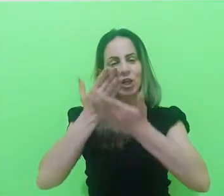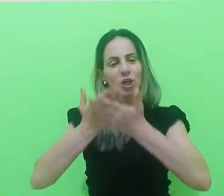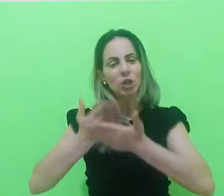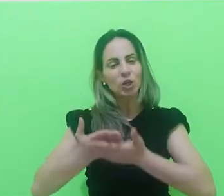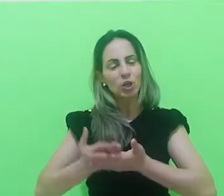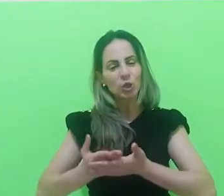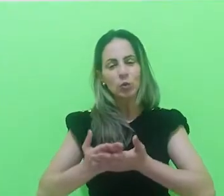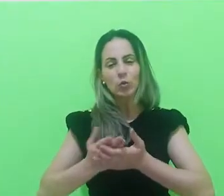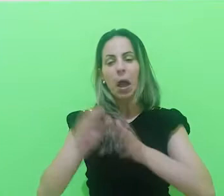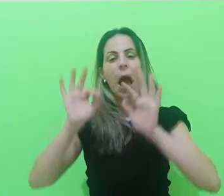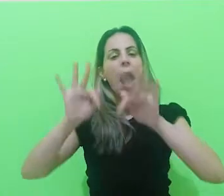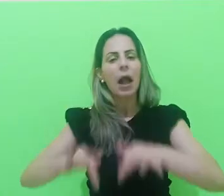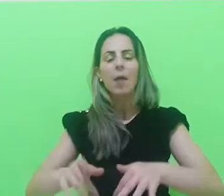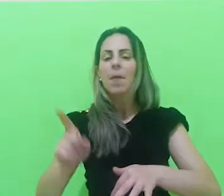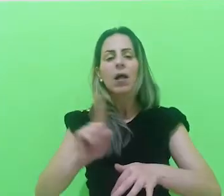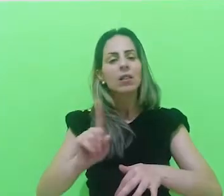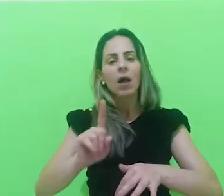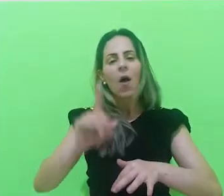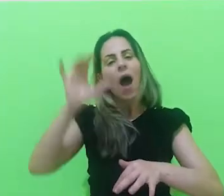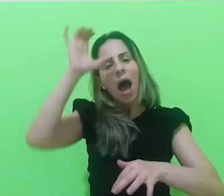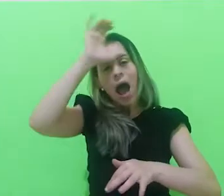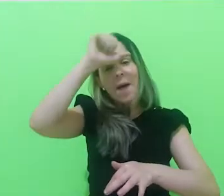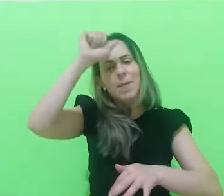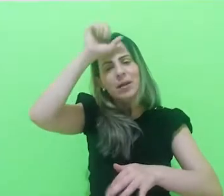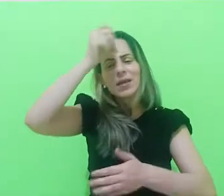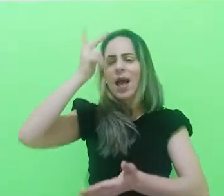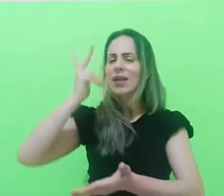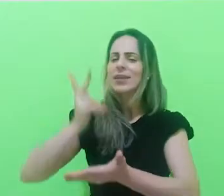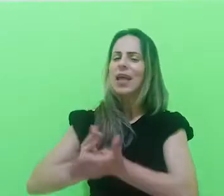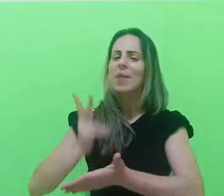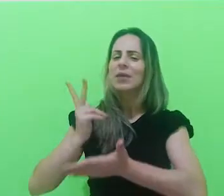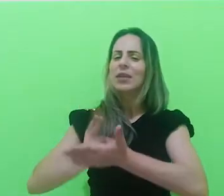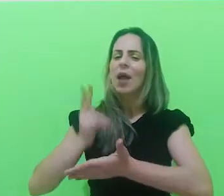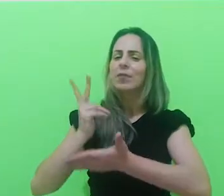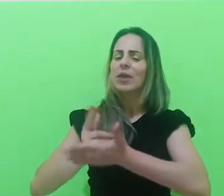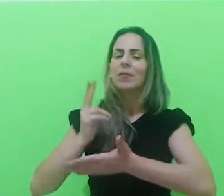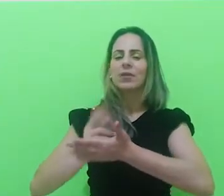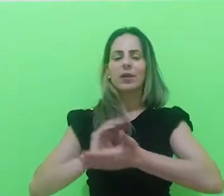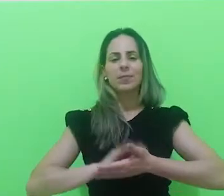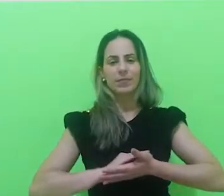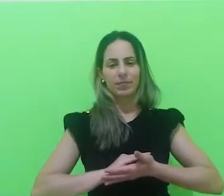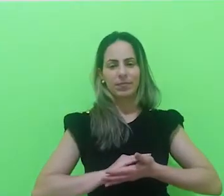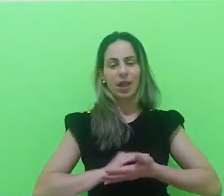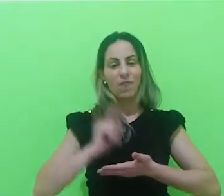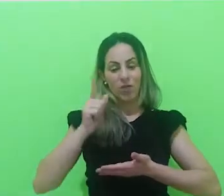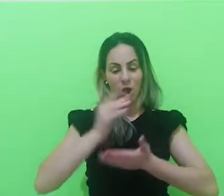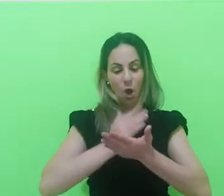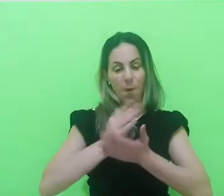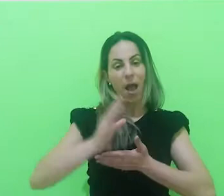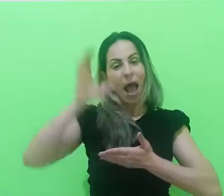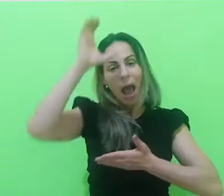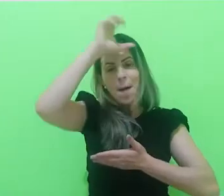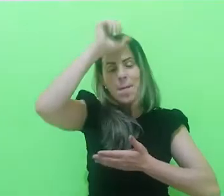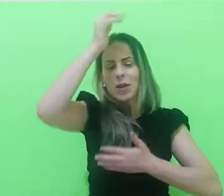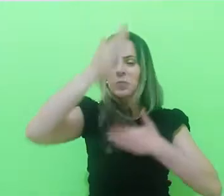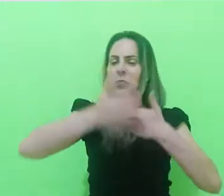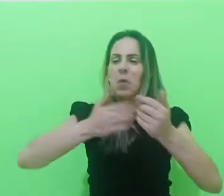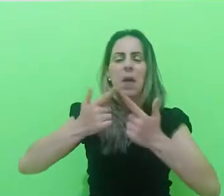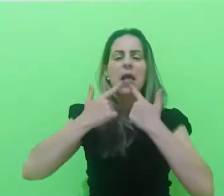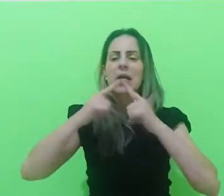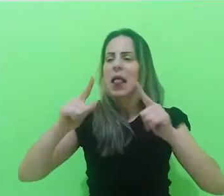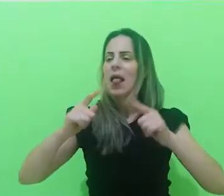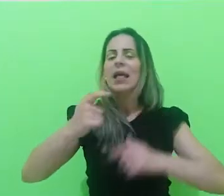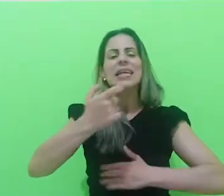algo e termina. O aprendizado, ele é contínuo. Então, uma vez que você começou a aprender, seja o idioma que você quer, o